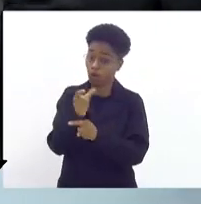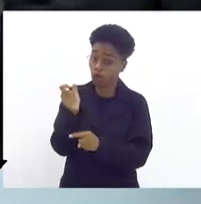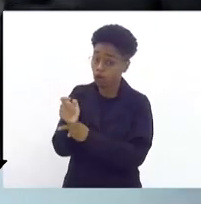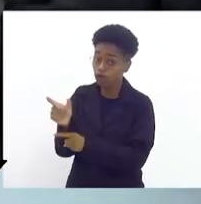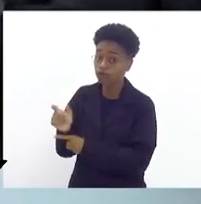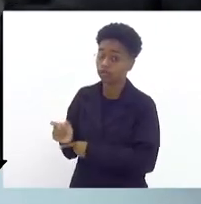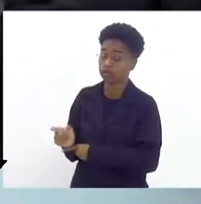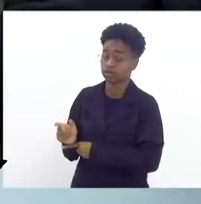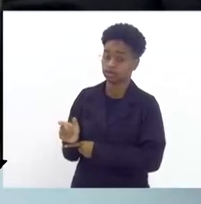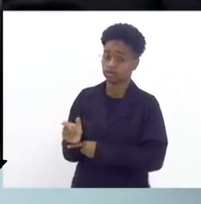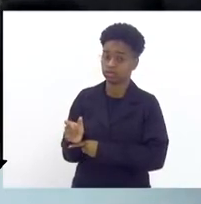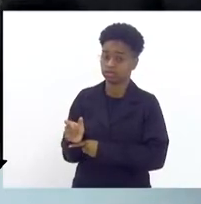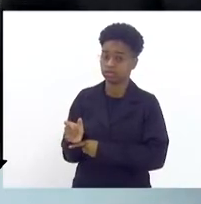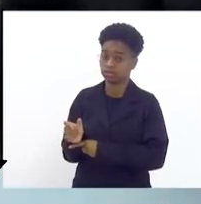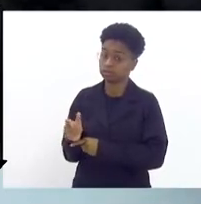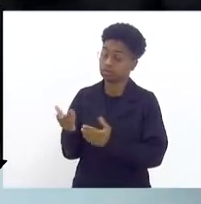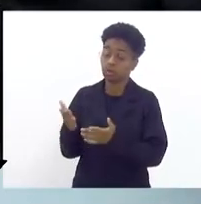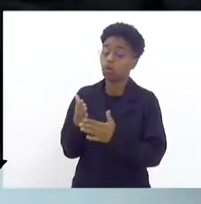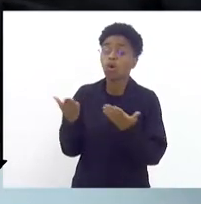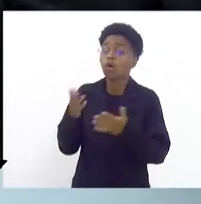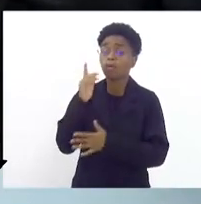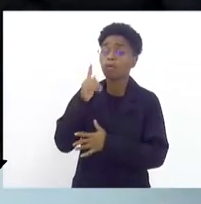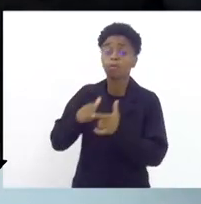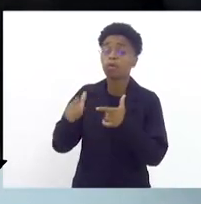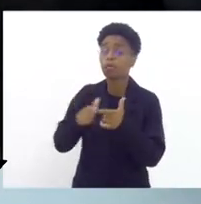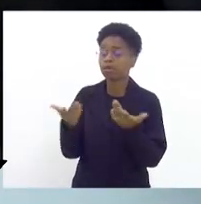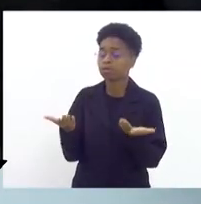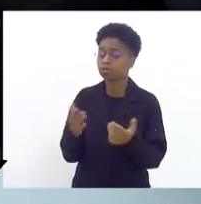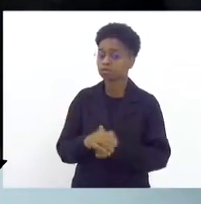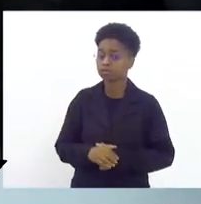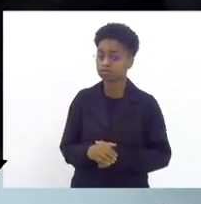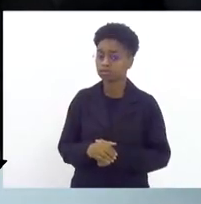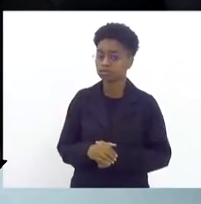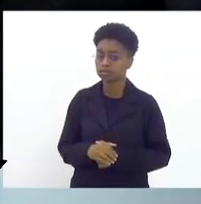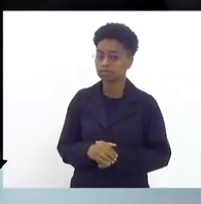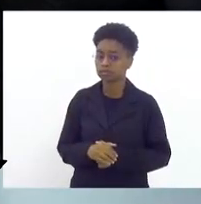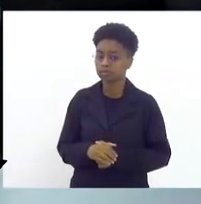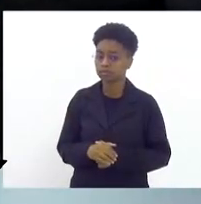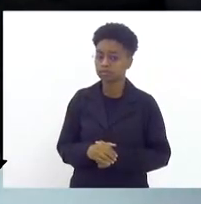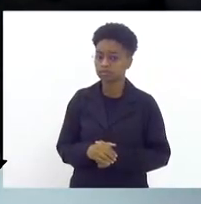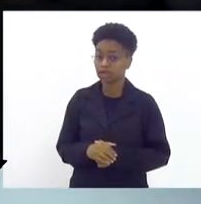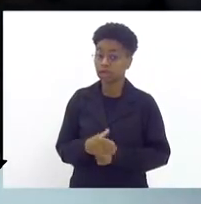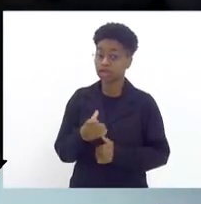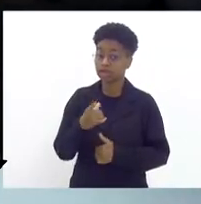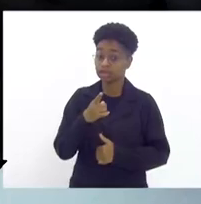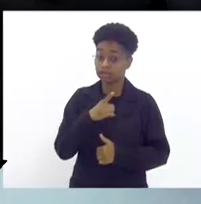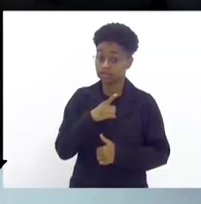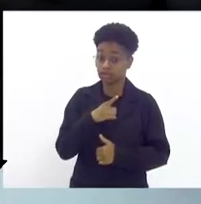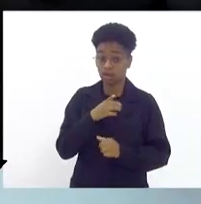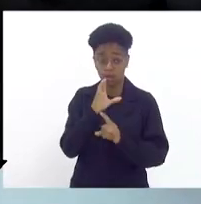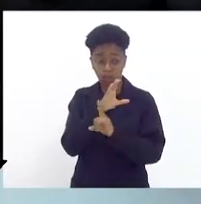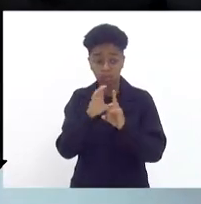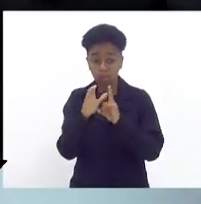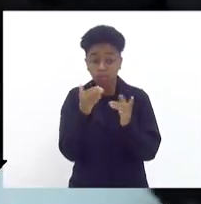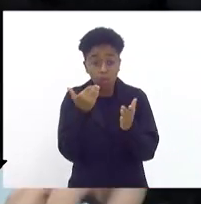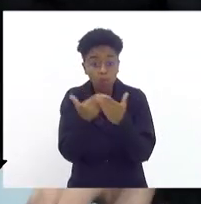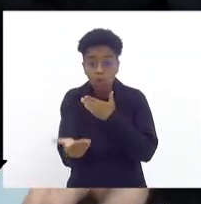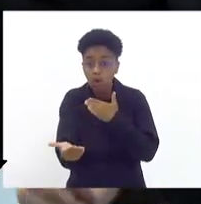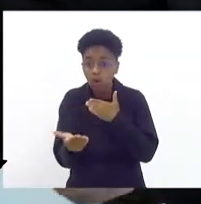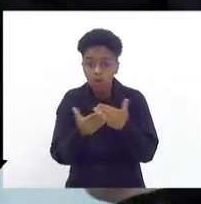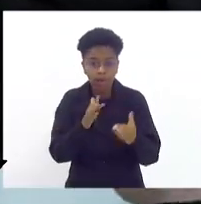ofender. Qual é o problema disso? E a gente põe liturgias e cultos de qualquer